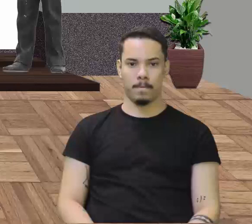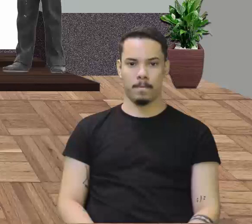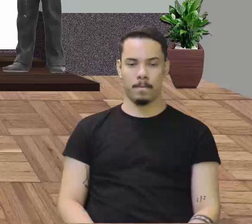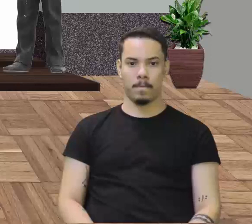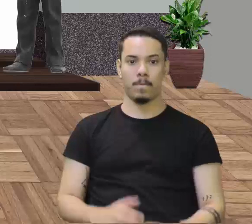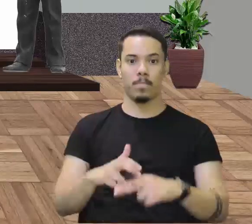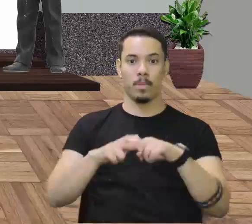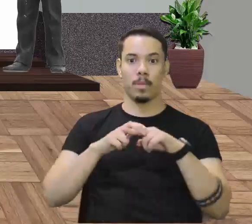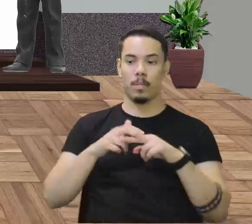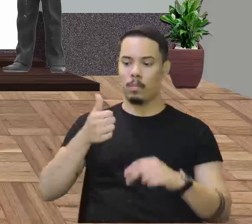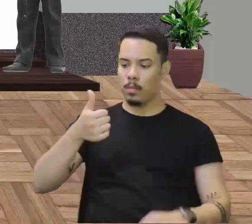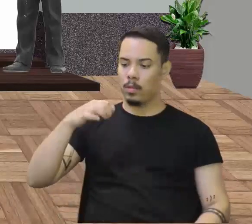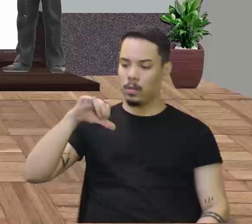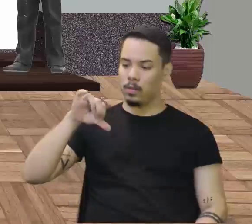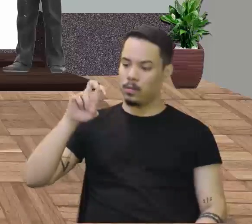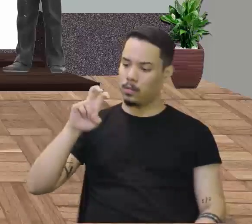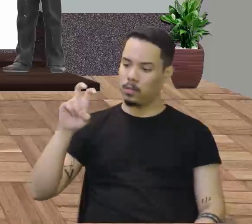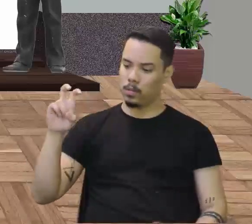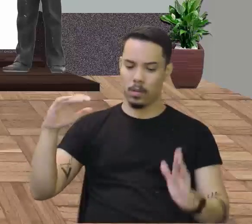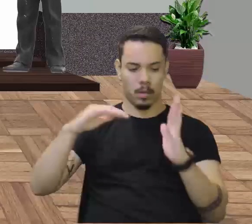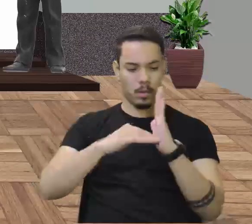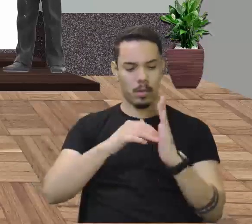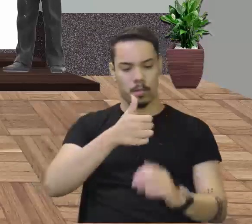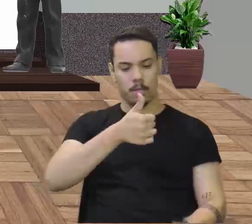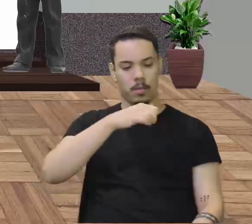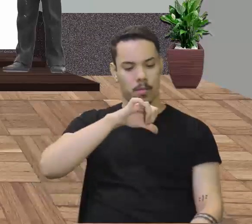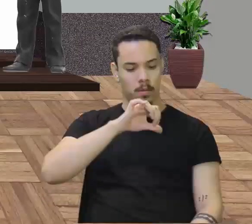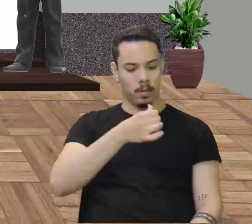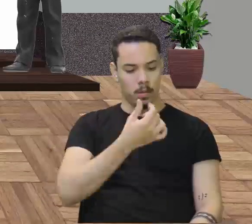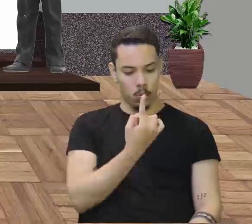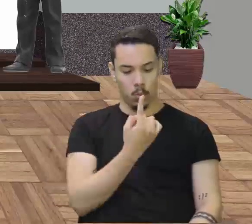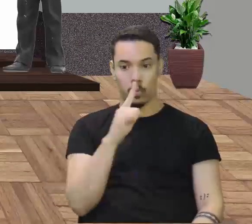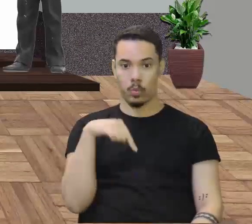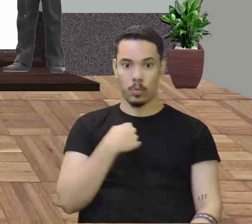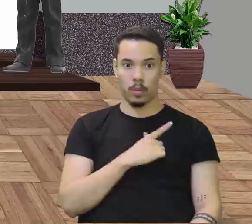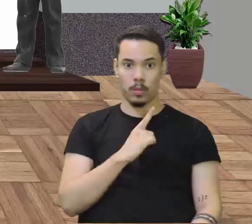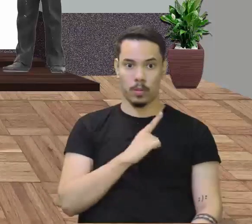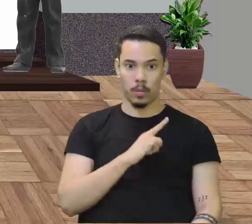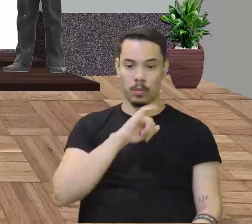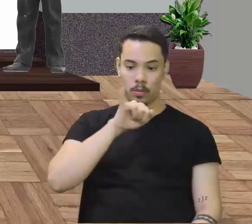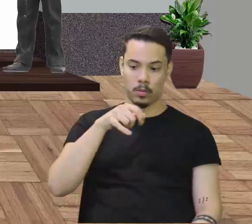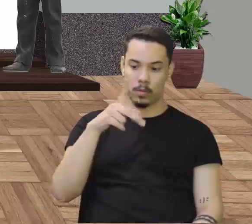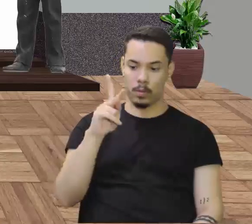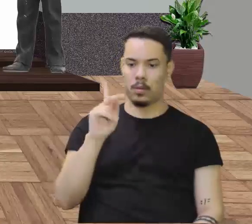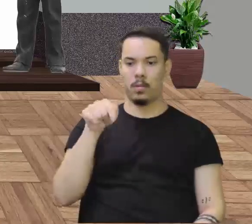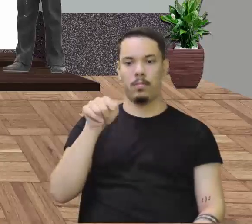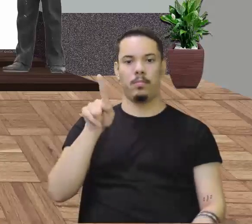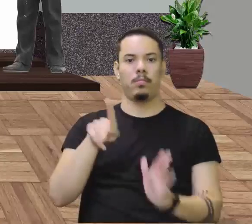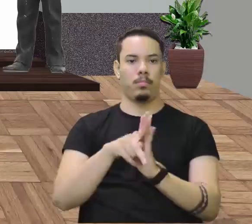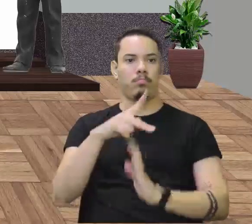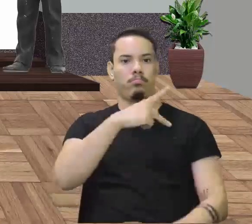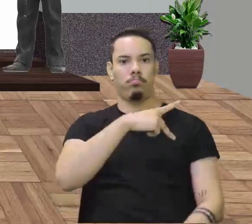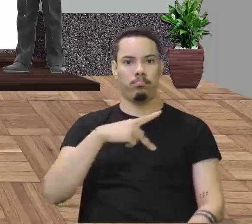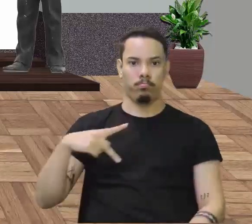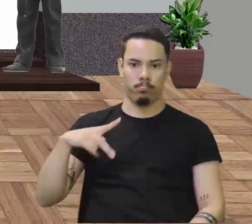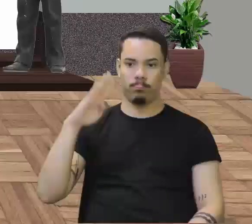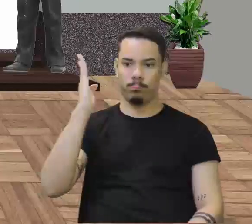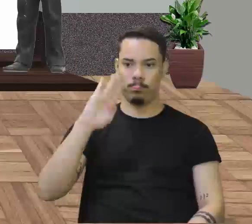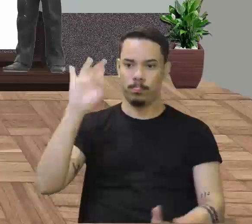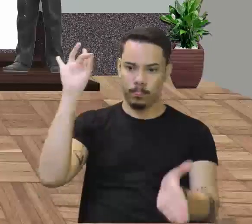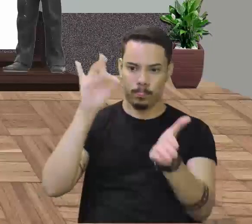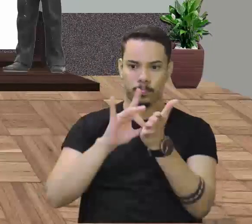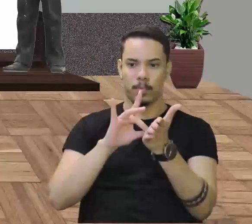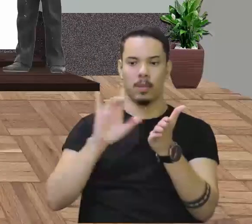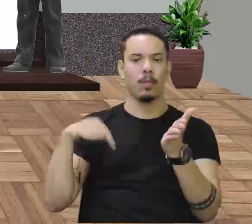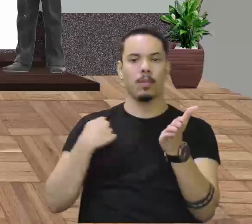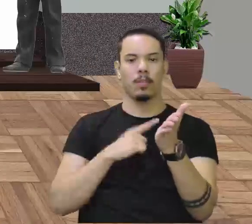De 55 até 1961, nós vamos ter Juscelino Kubitschek como presidente do Brasil. E aqui